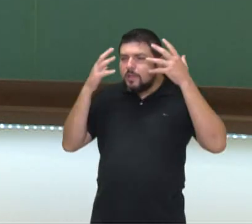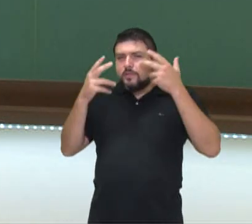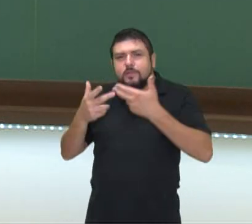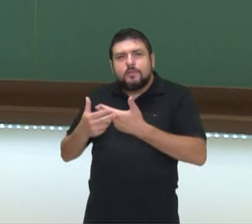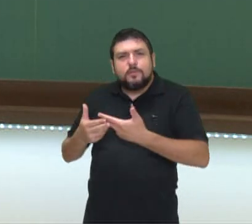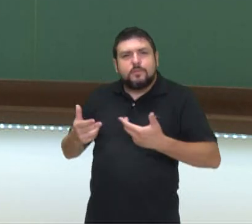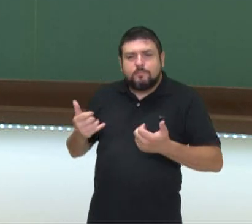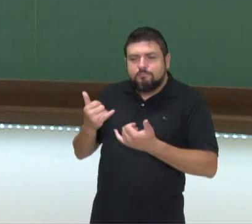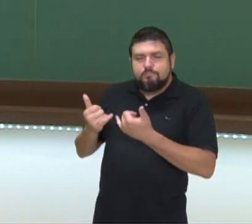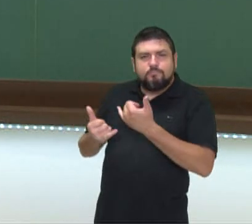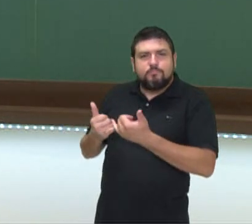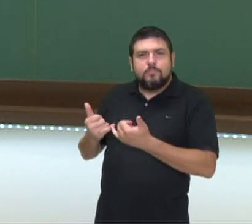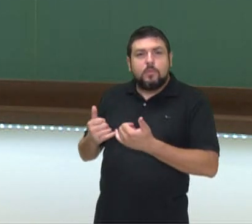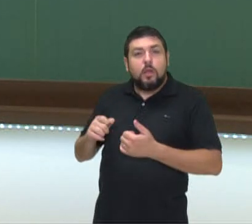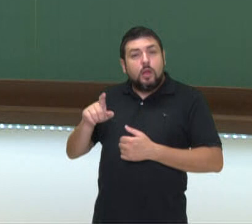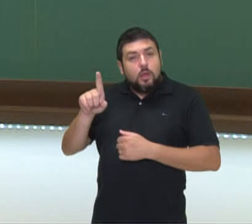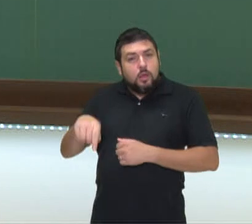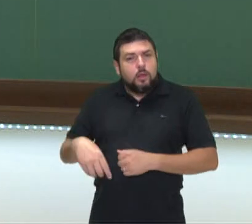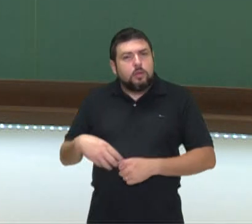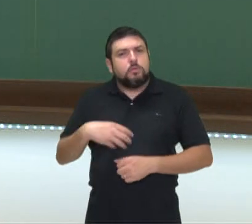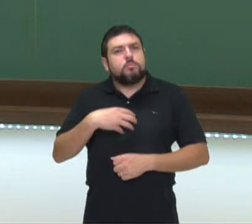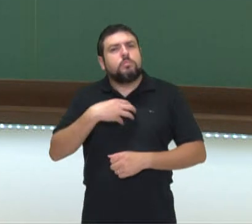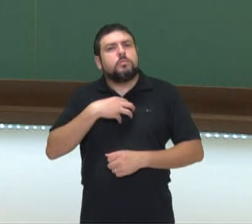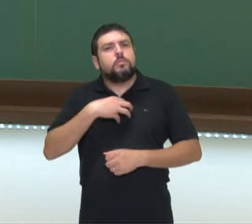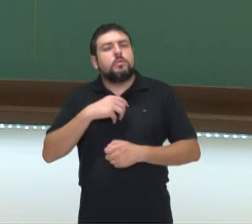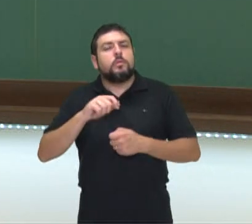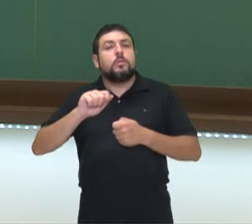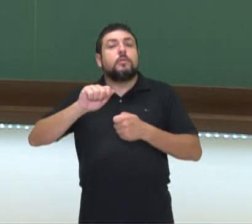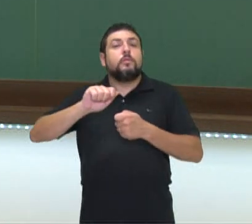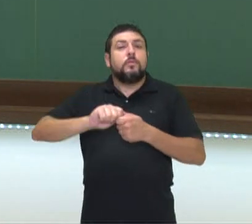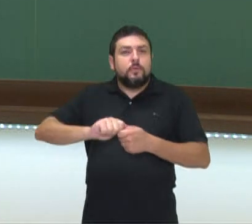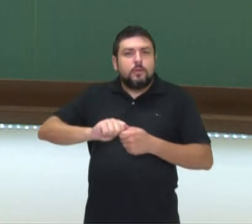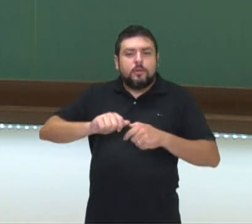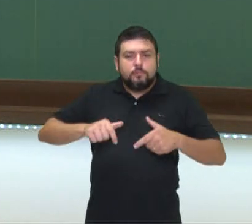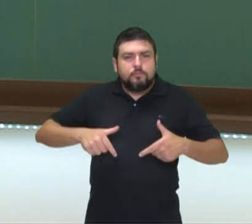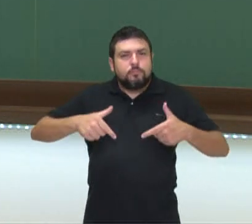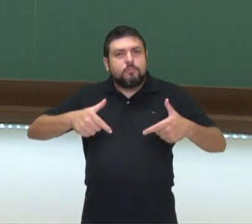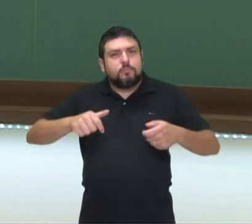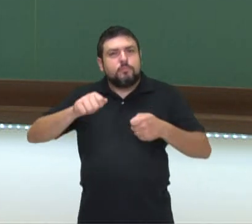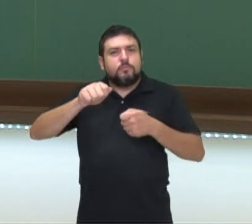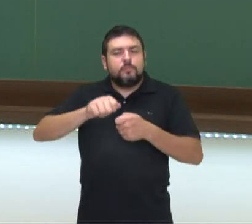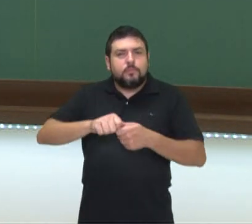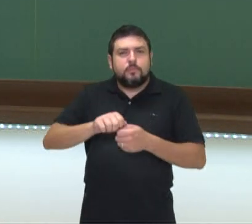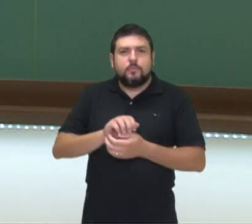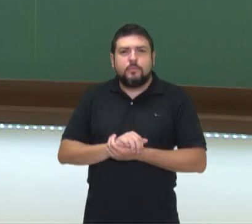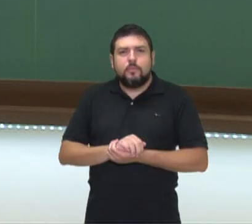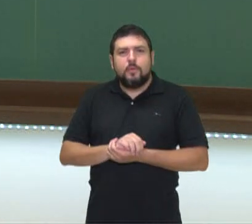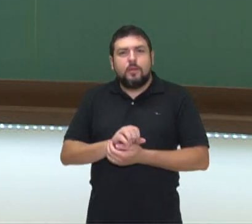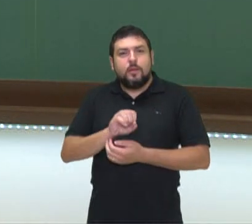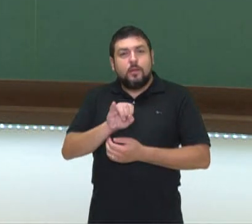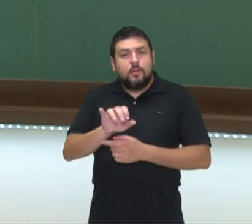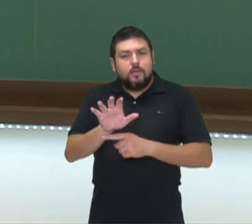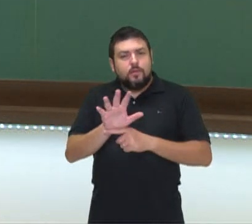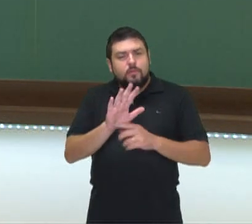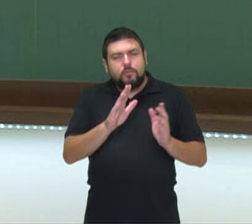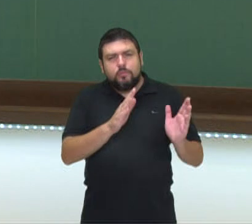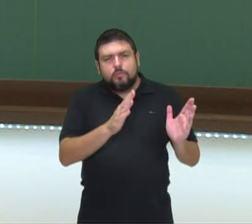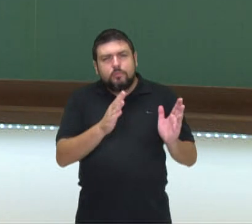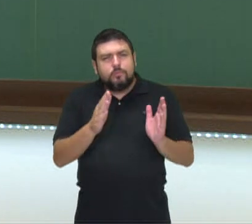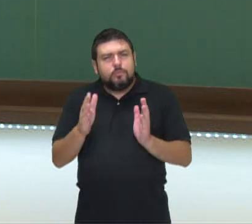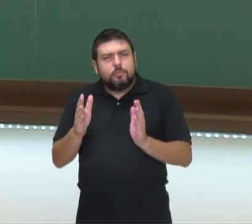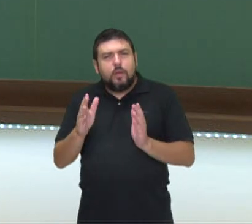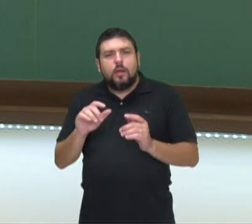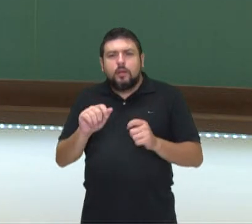ações que elas podem estar realizando nessa cena se ela fosse contínua, se fosse um vídeo, um clipe, não fosse estático.